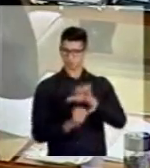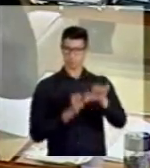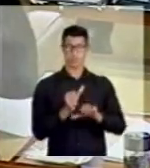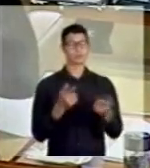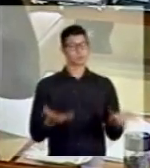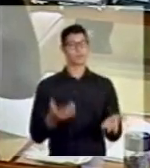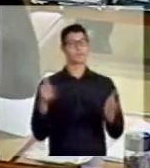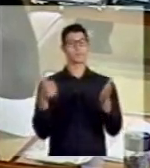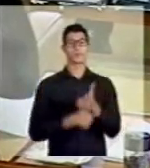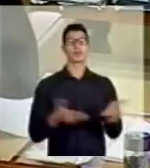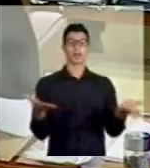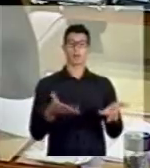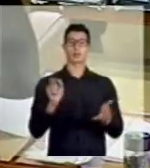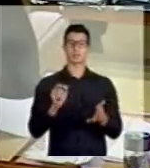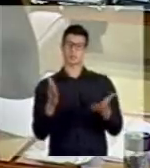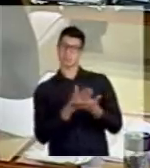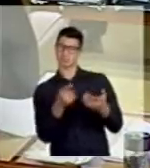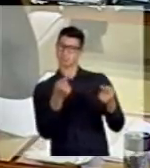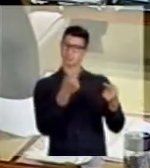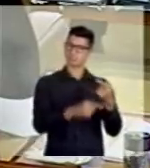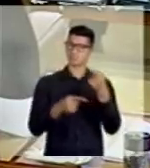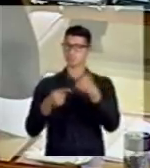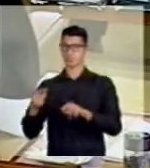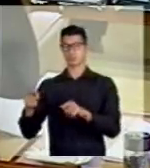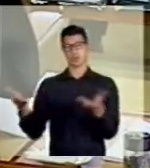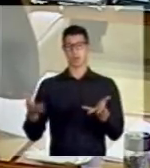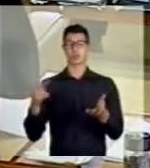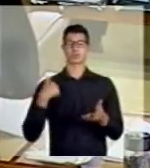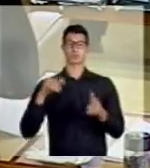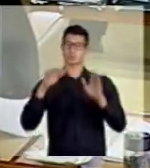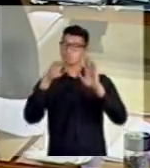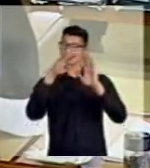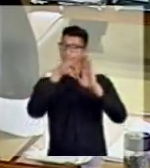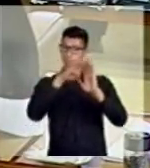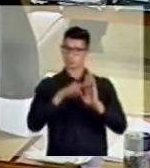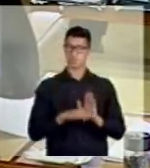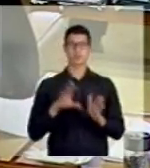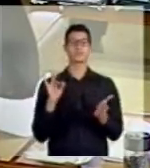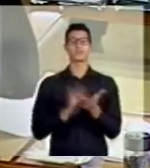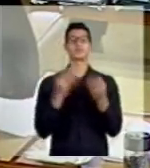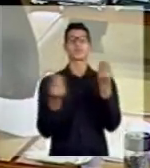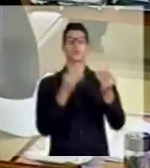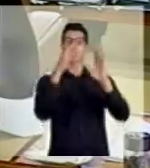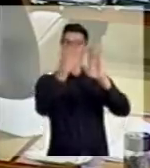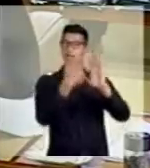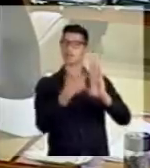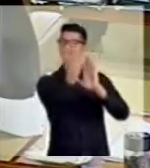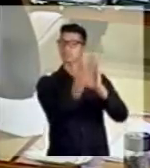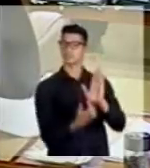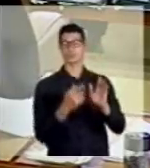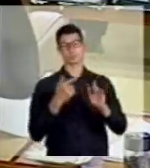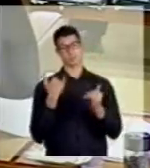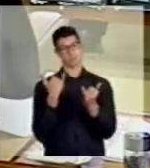Entretanto, constato certa divergência entre os ministros desta Corte quanto aos critérios para a efetivação dessa mudança. Parece-me que há pelo